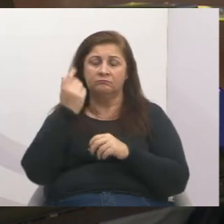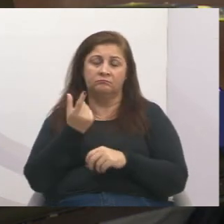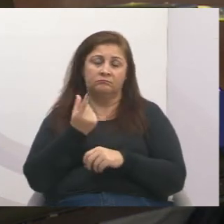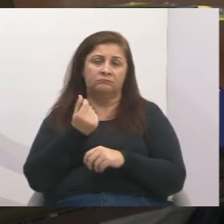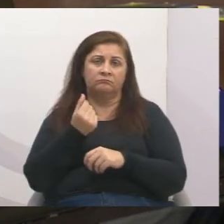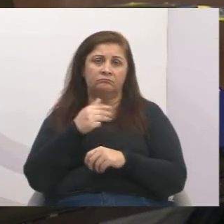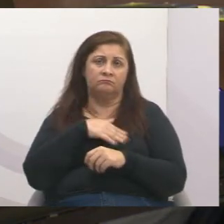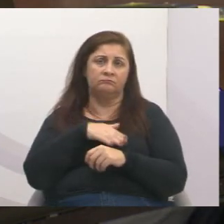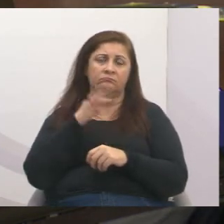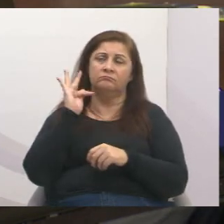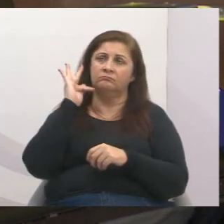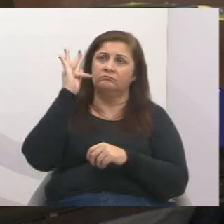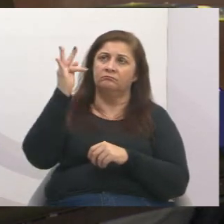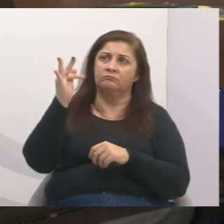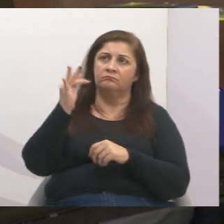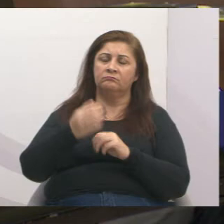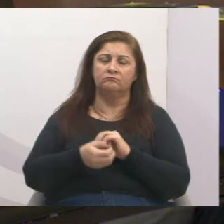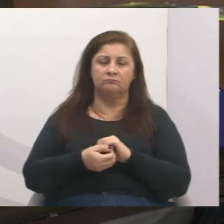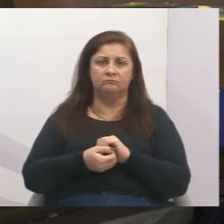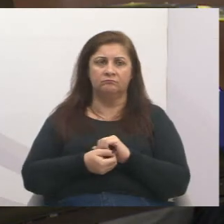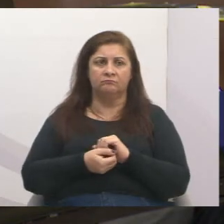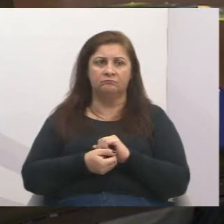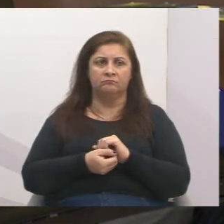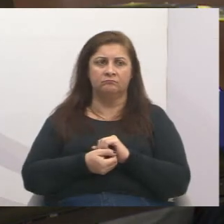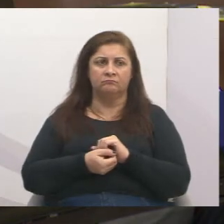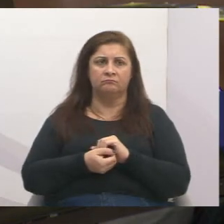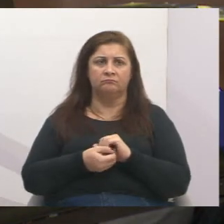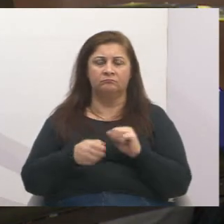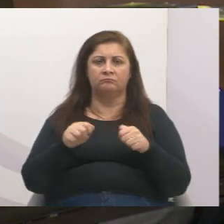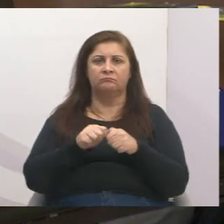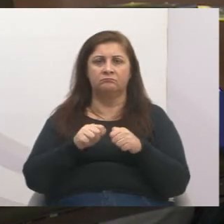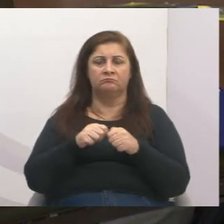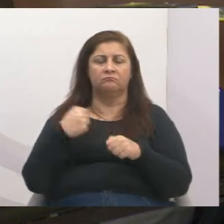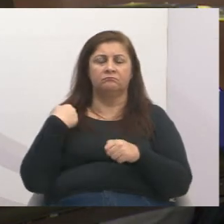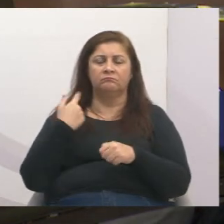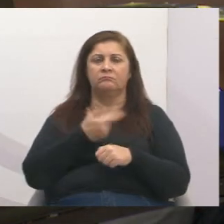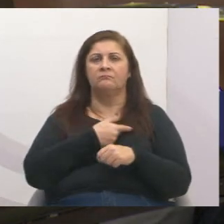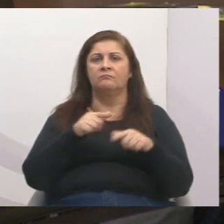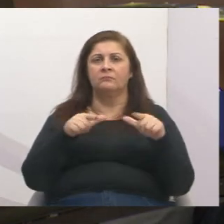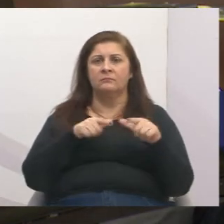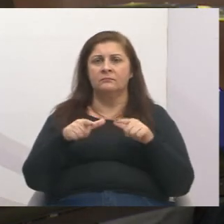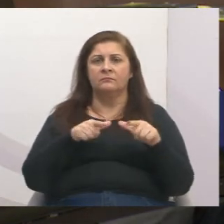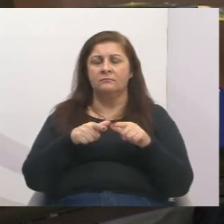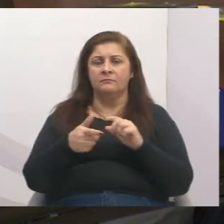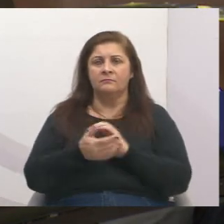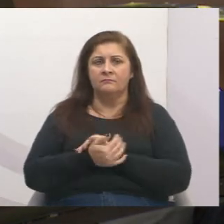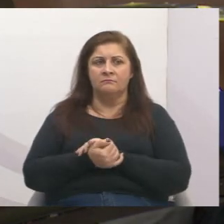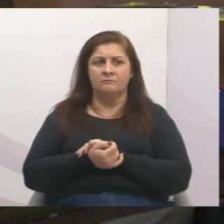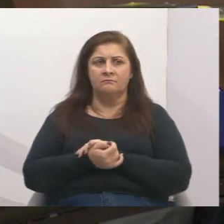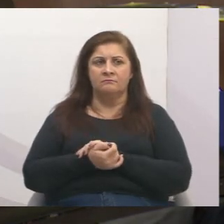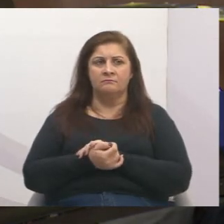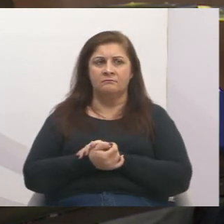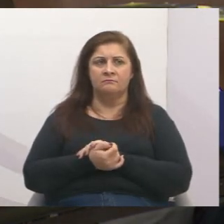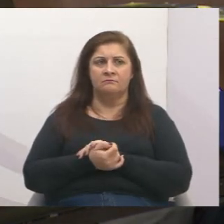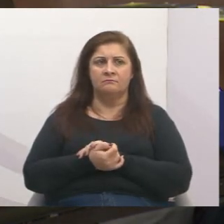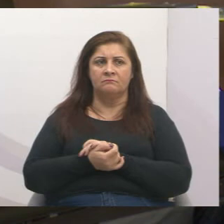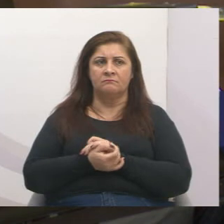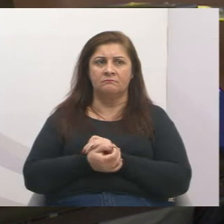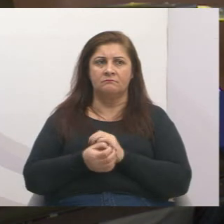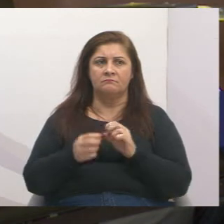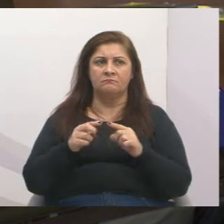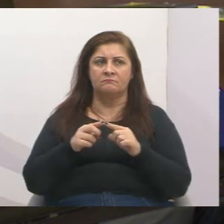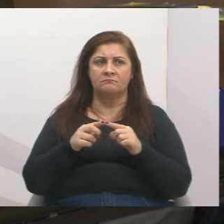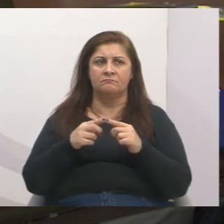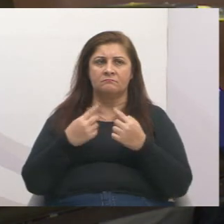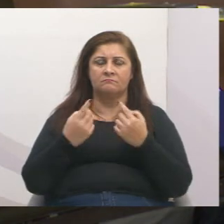iríamos receber para executar as nossas funções enquanto servidor público.